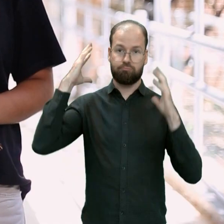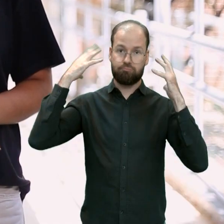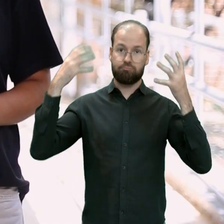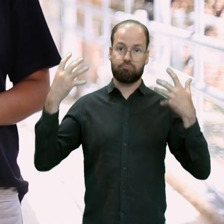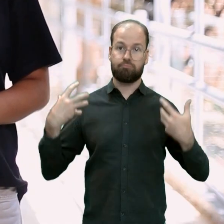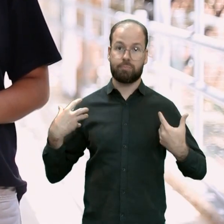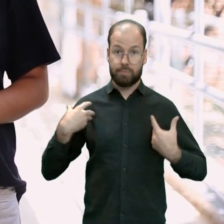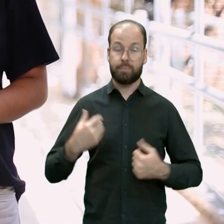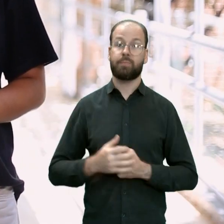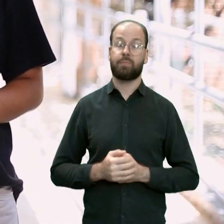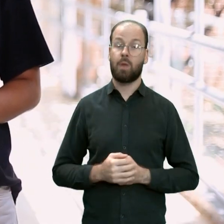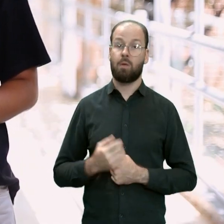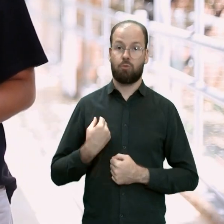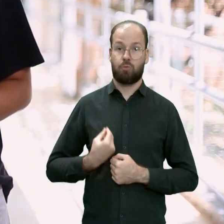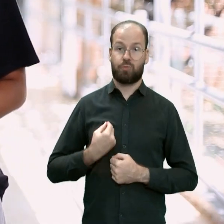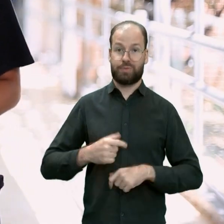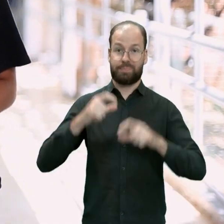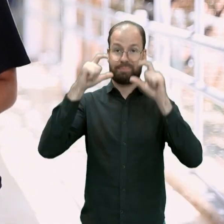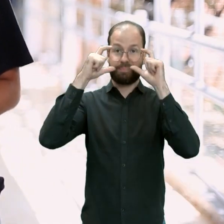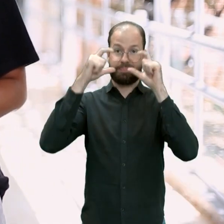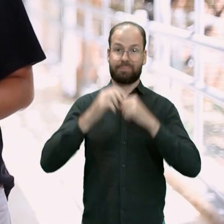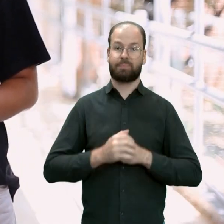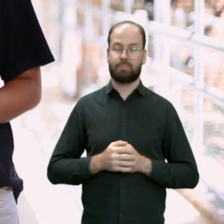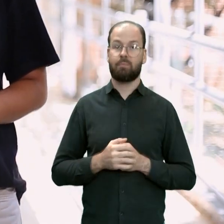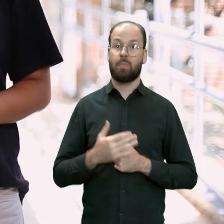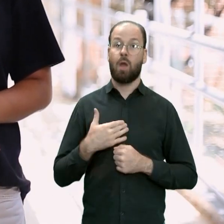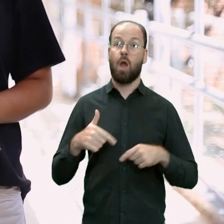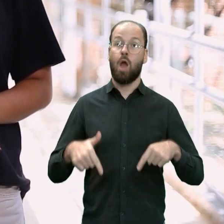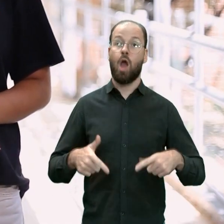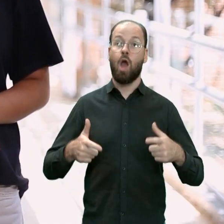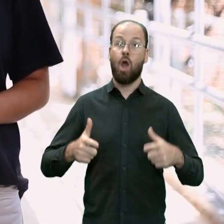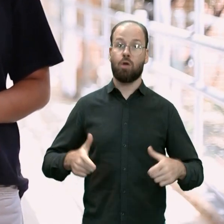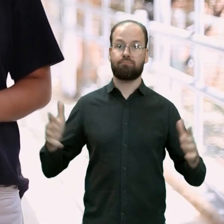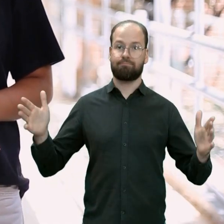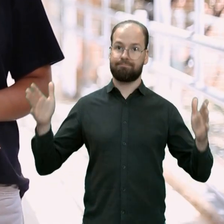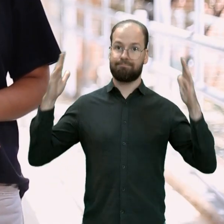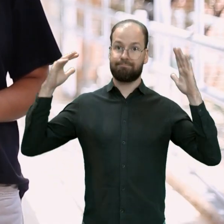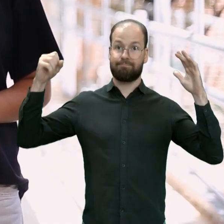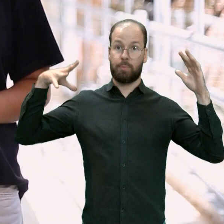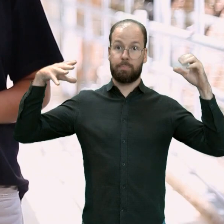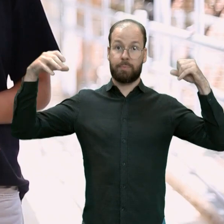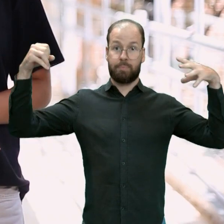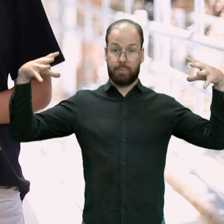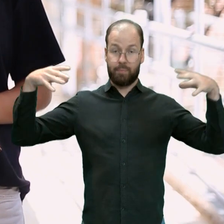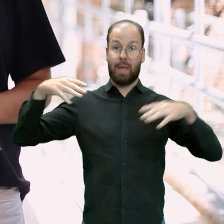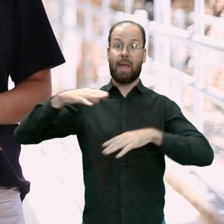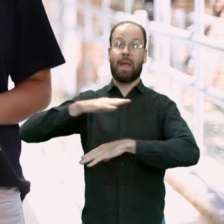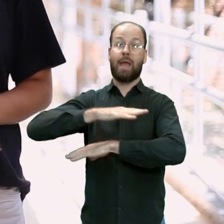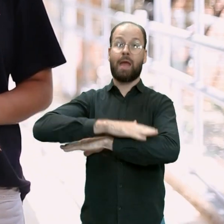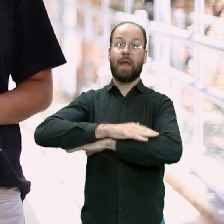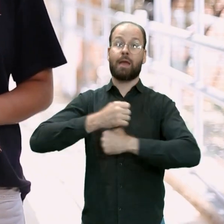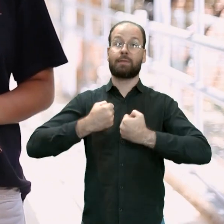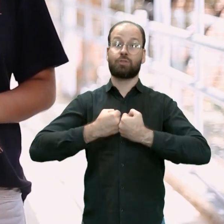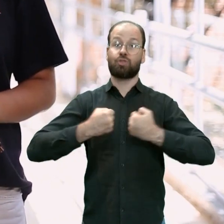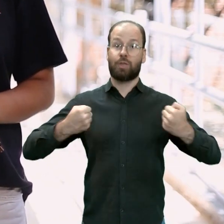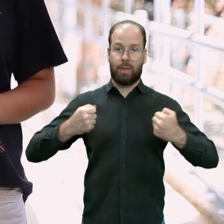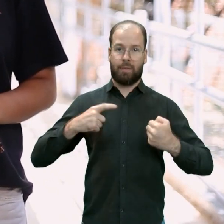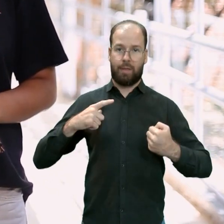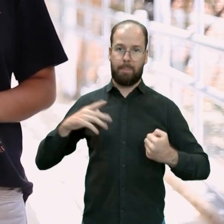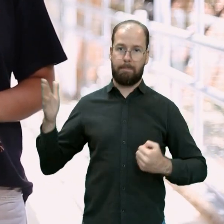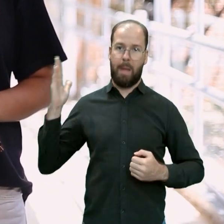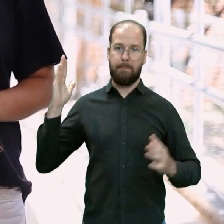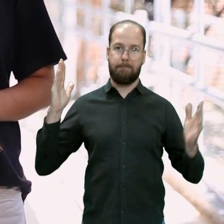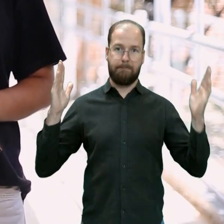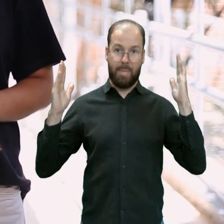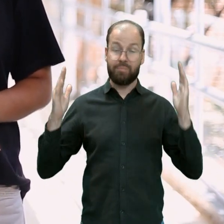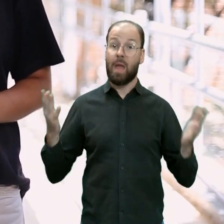altura dos ombros e uso óculos. Me encontro no corredor bem iluminado da UFG, com janelas laterais. E começa